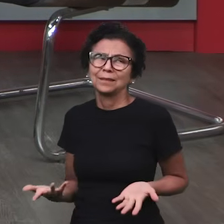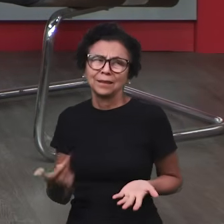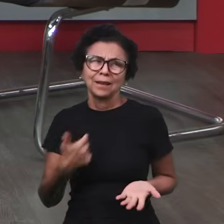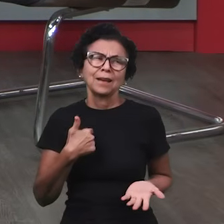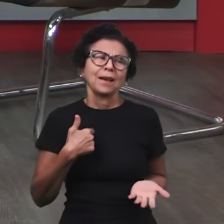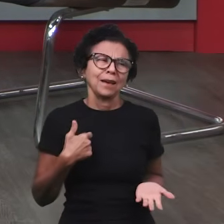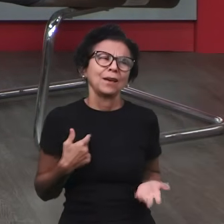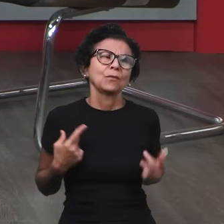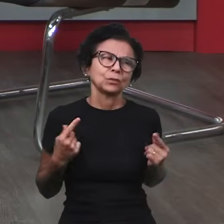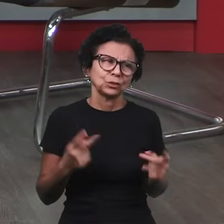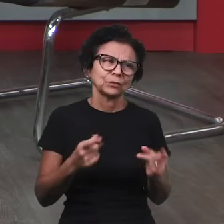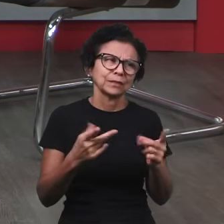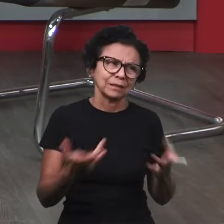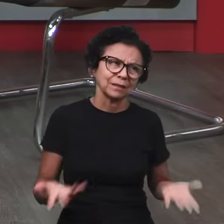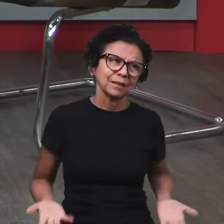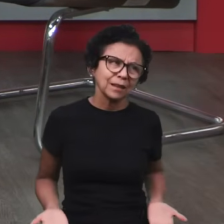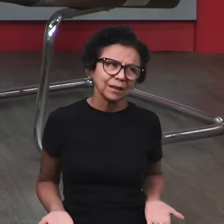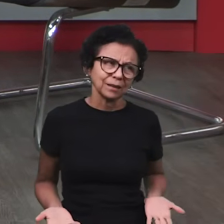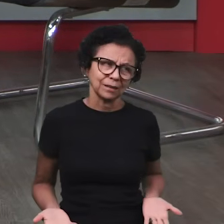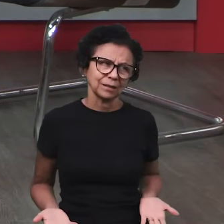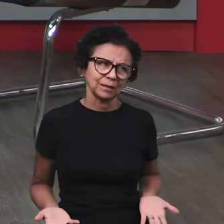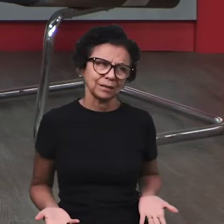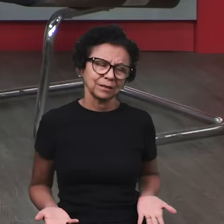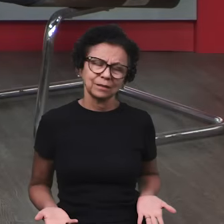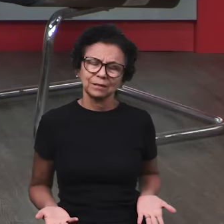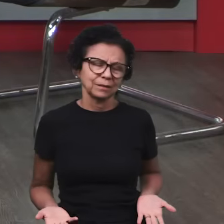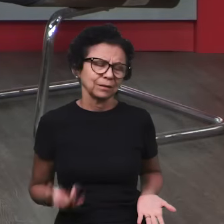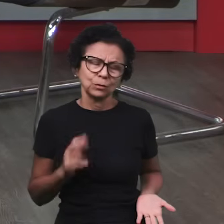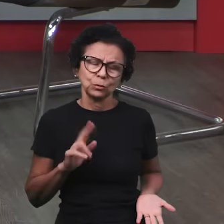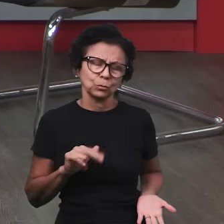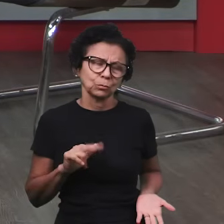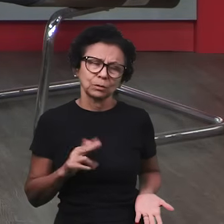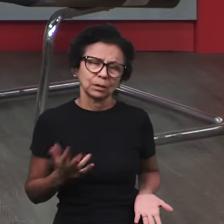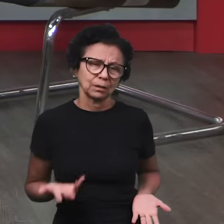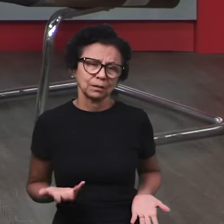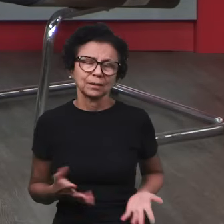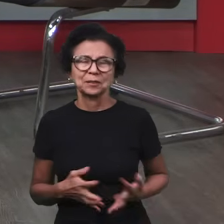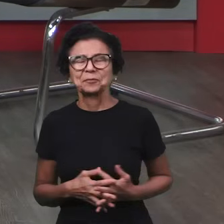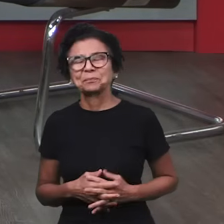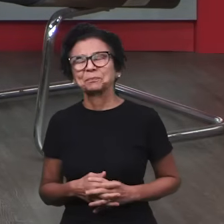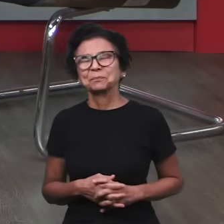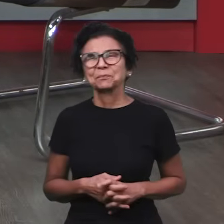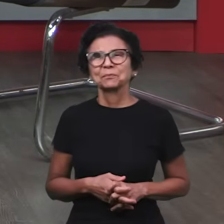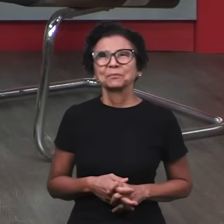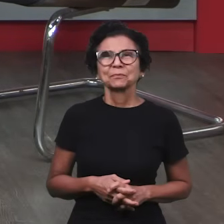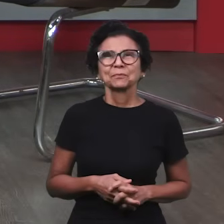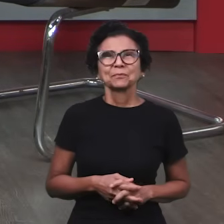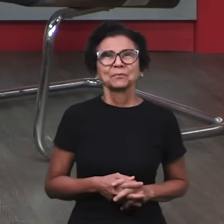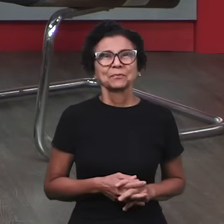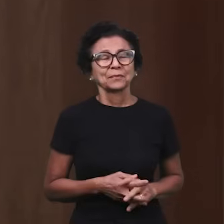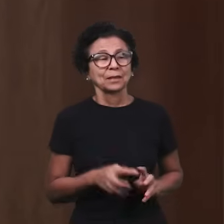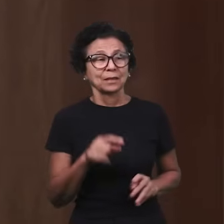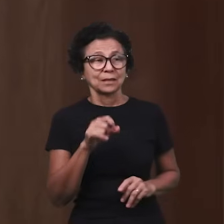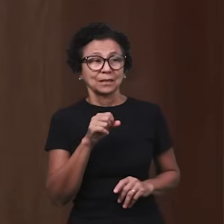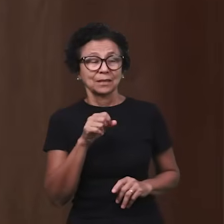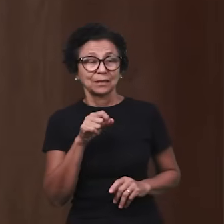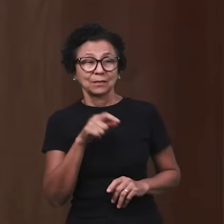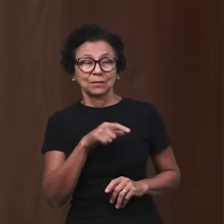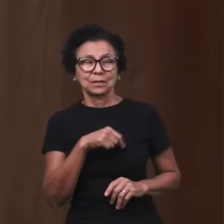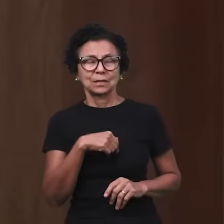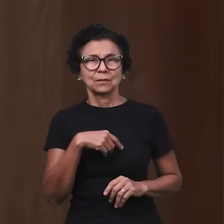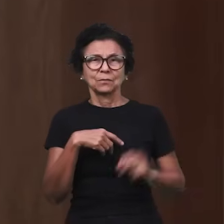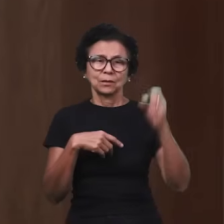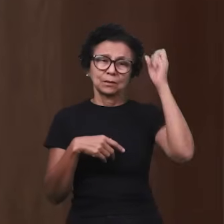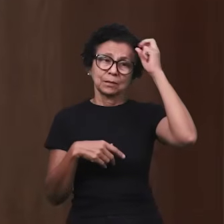vender o terreno a você, chance zero, quero o terreno para mim. Se você for um cara